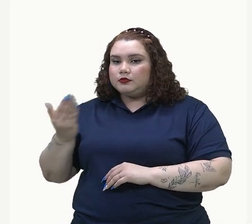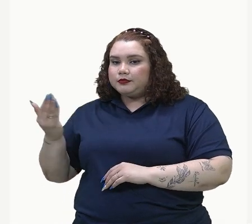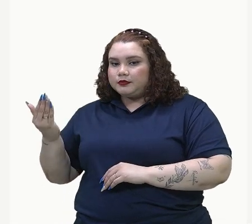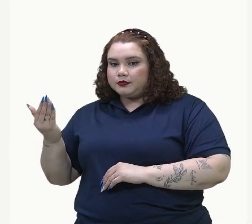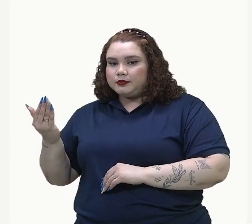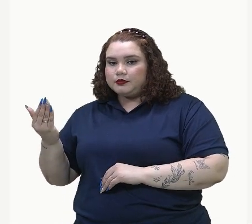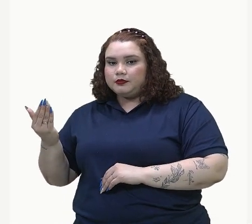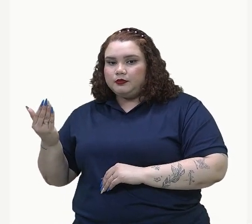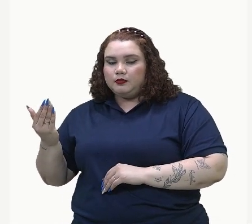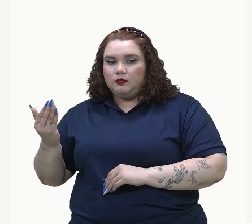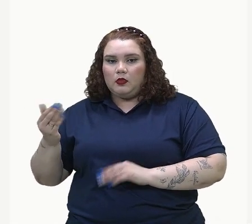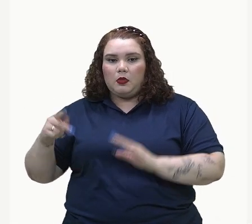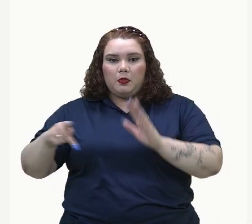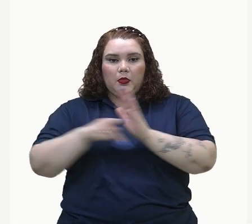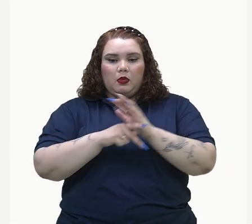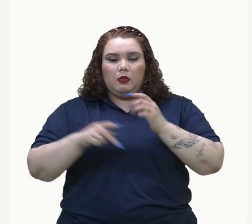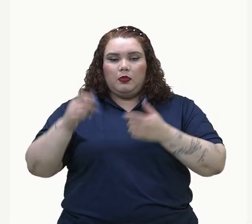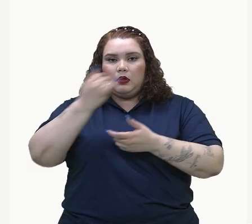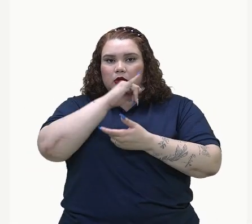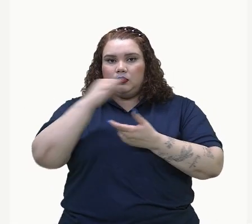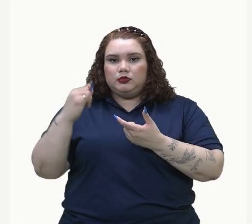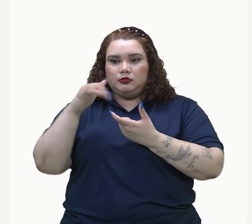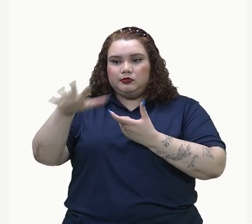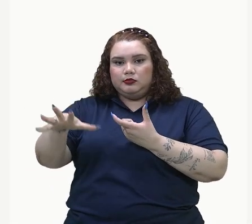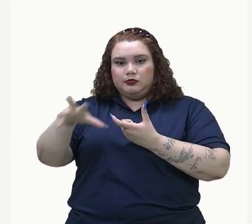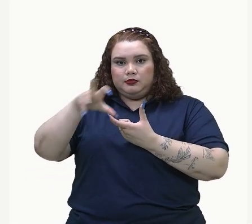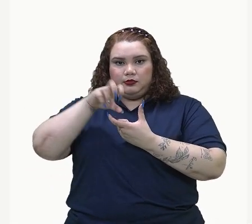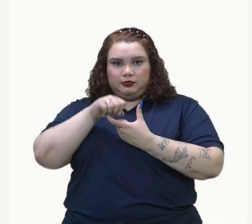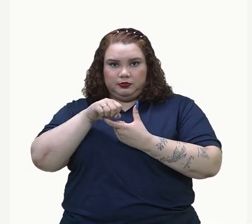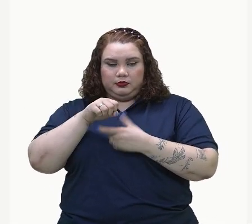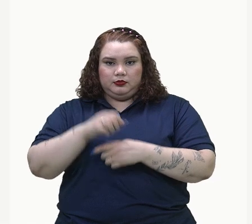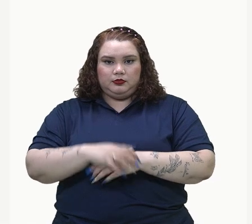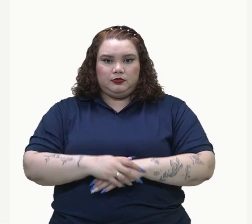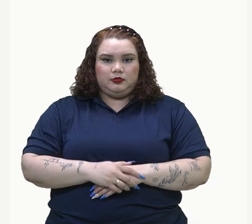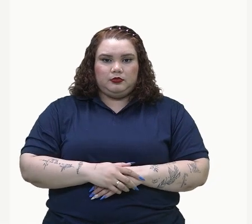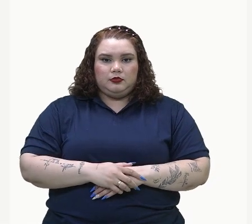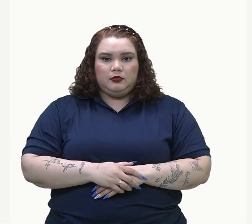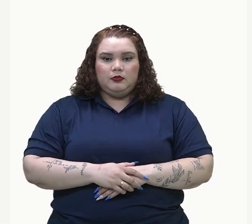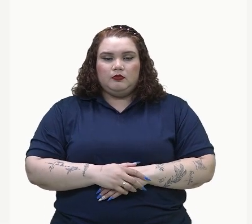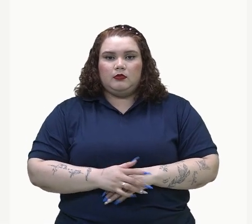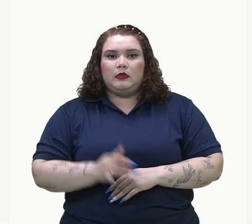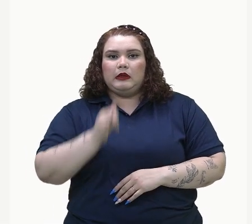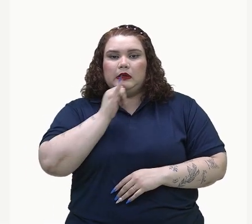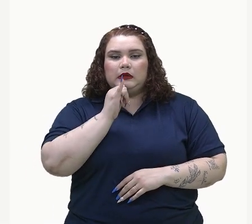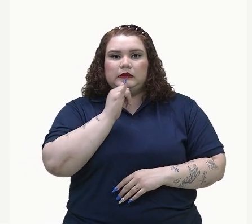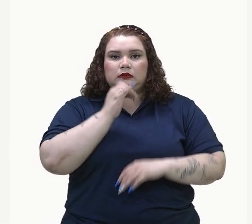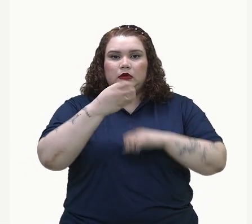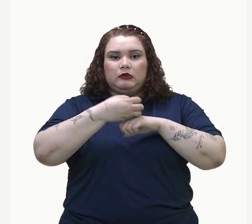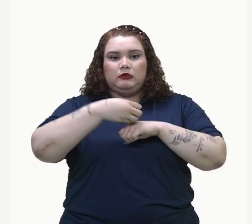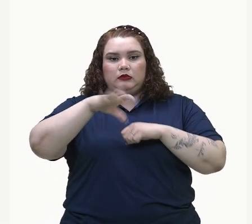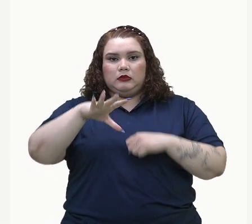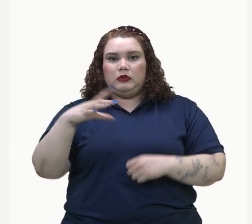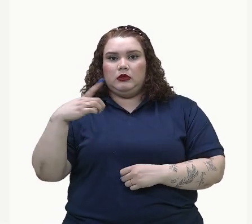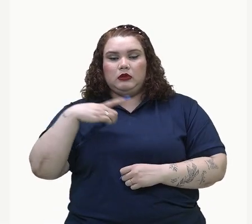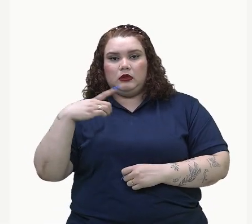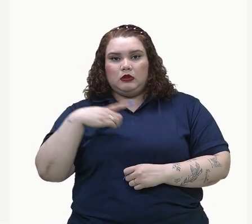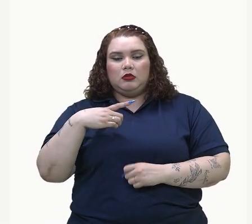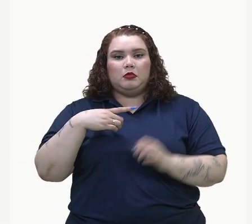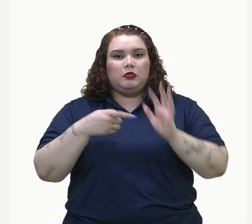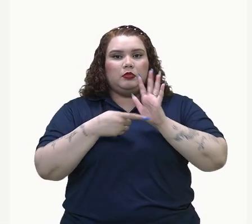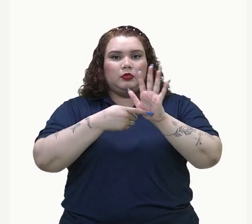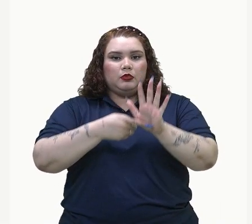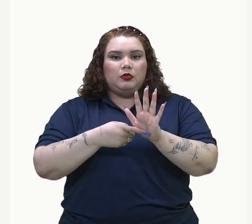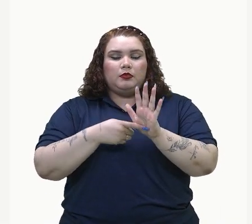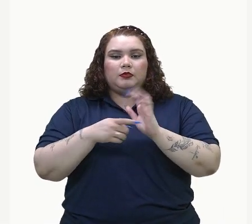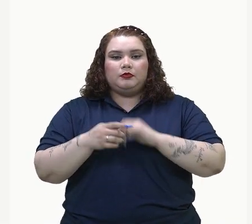dos receptores elétricos. Um exemplo, né, que eu trouxe para